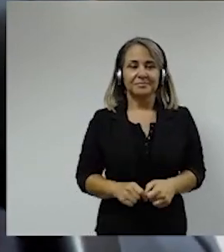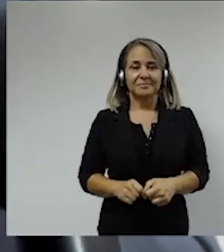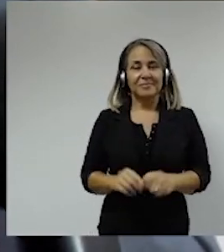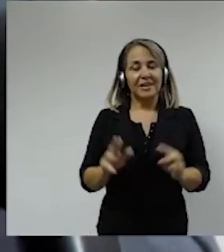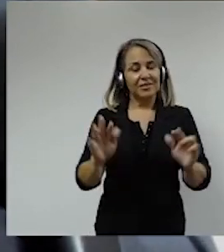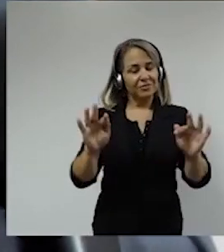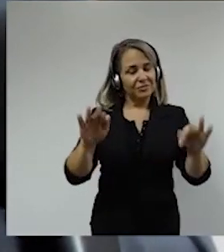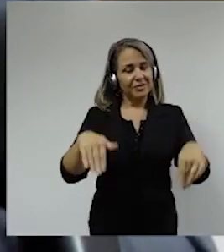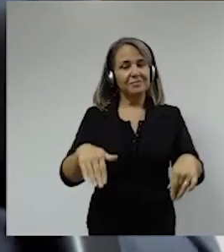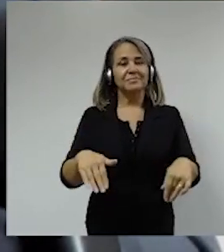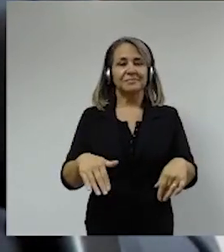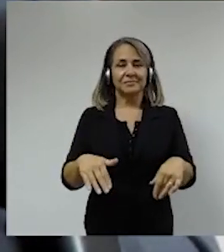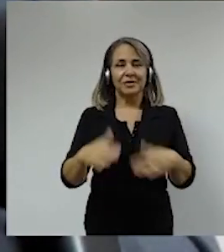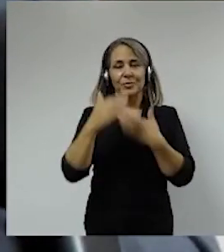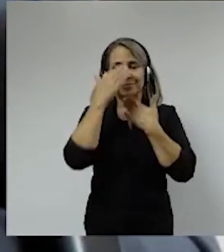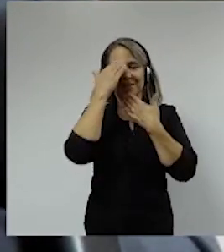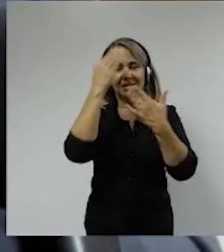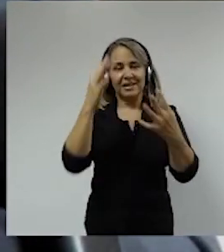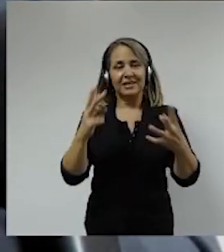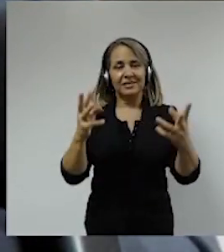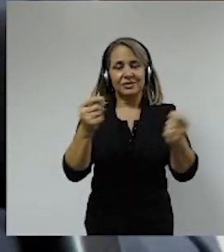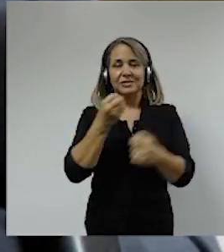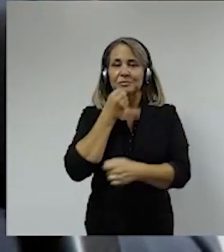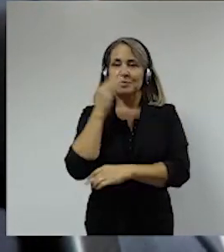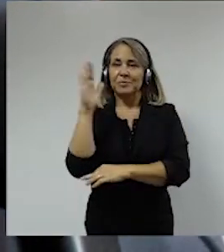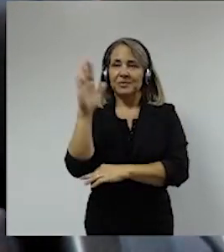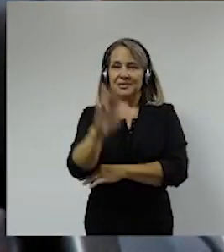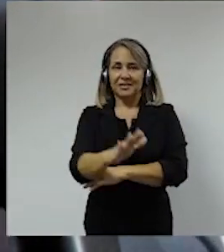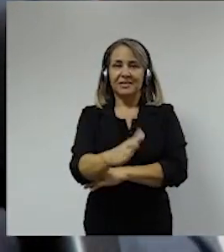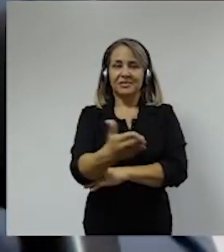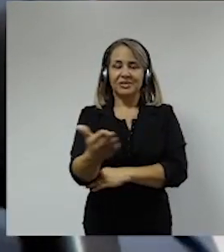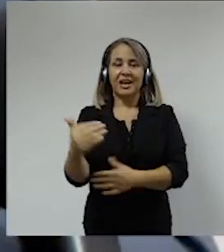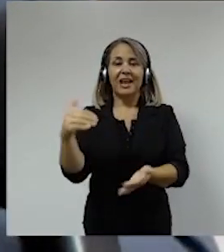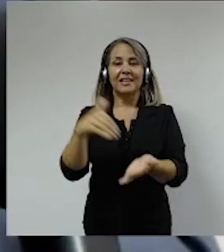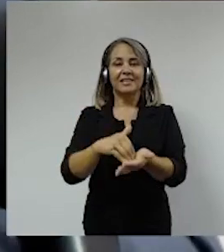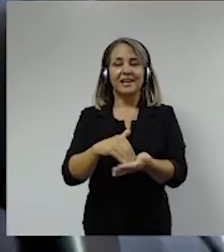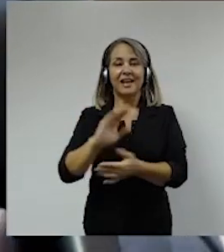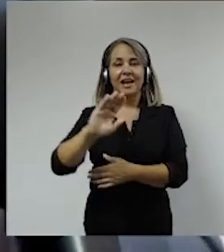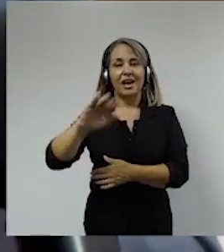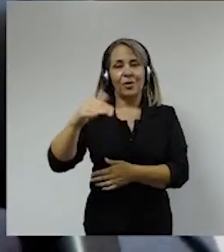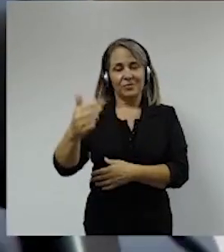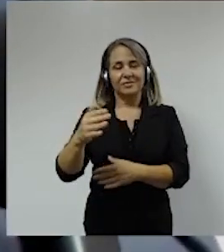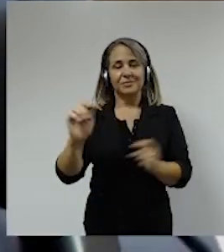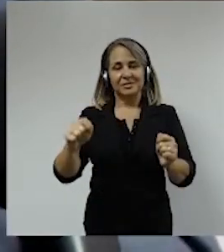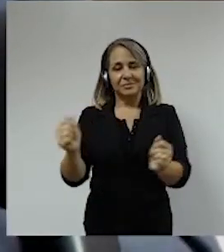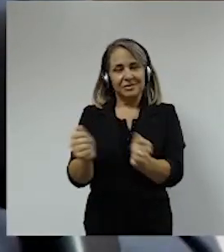enfim, finalmente, obrigado a todos, tenham uma boa tarde. Até a próxima, que a gente esteja junto.